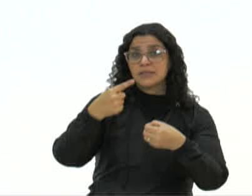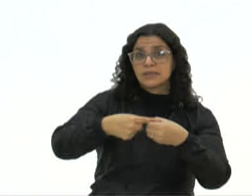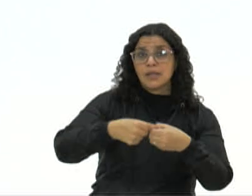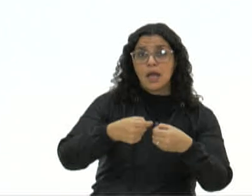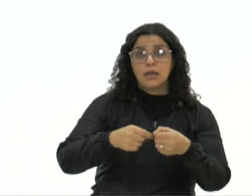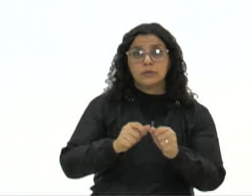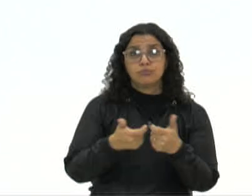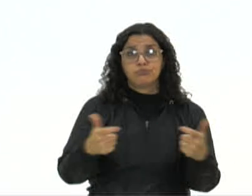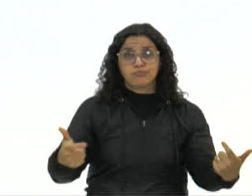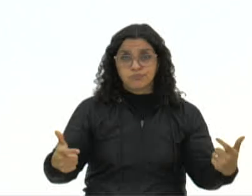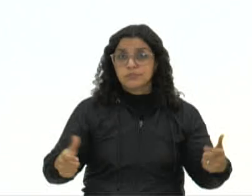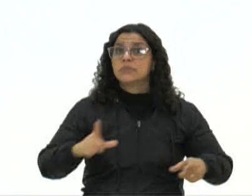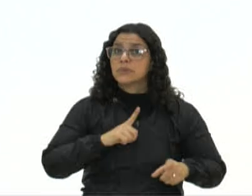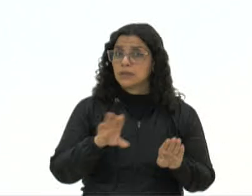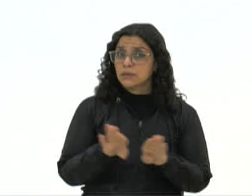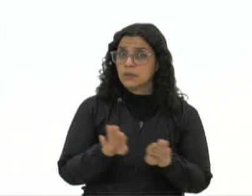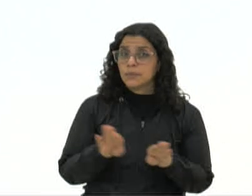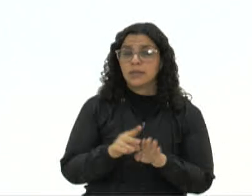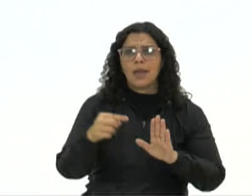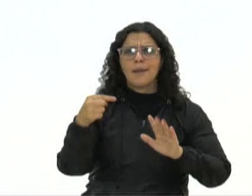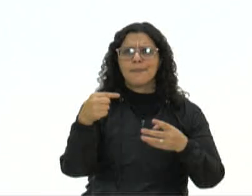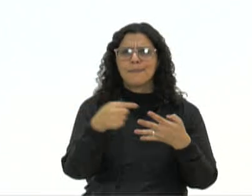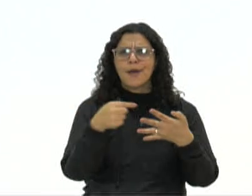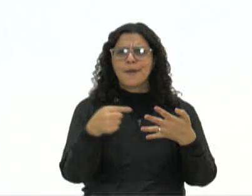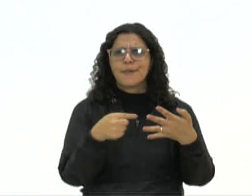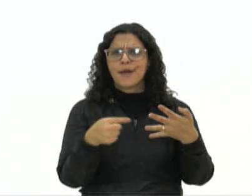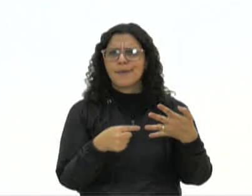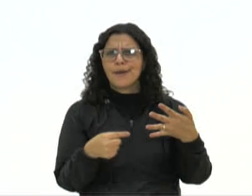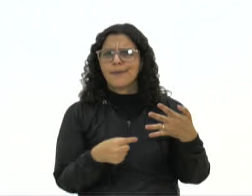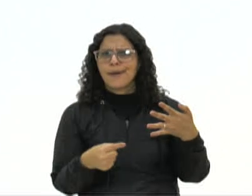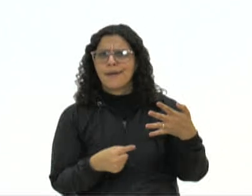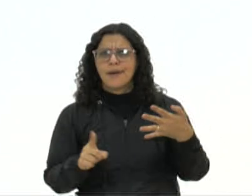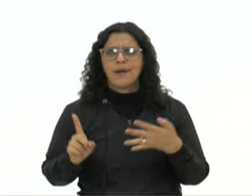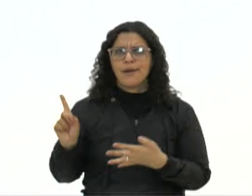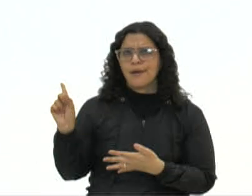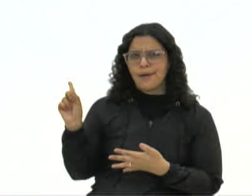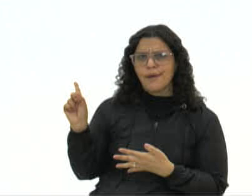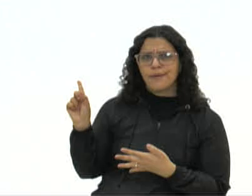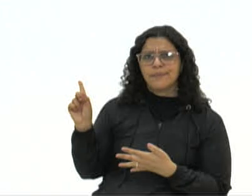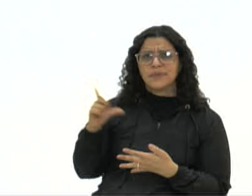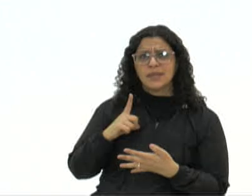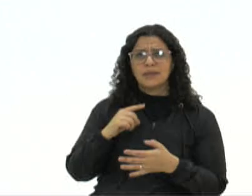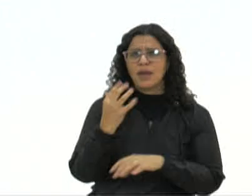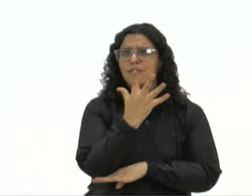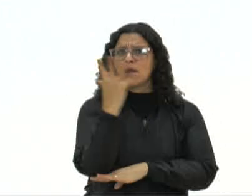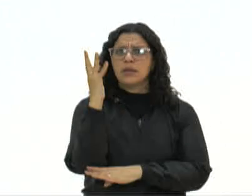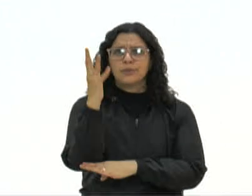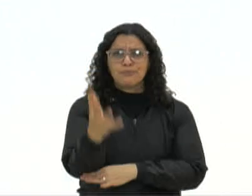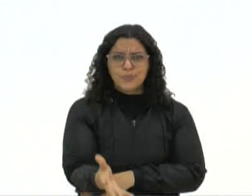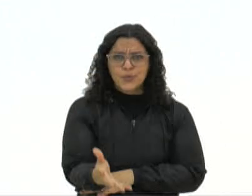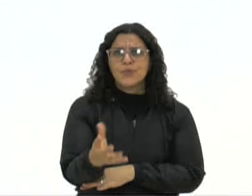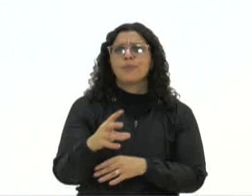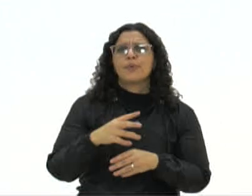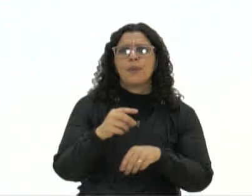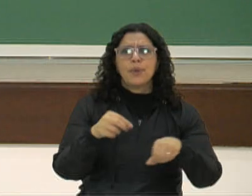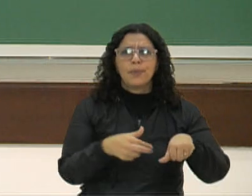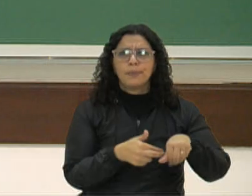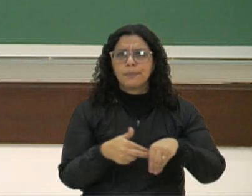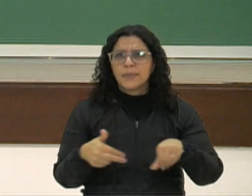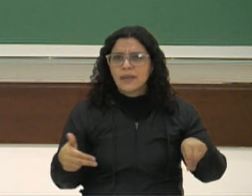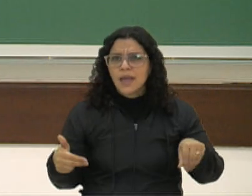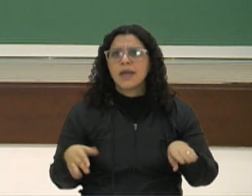gente falou, a chegada das cidades, e uma lista de poluição atmosférica, a retirada de florestas, mineração, entre